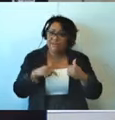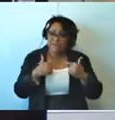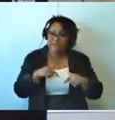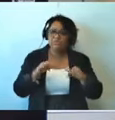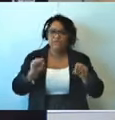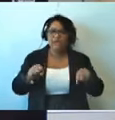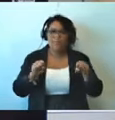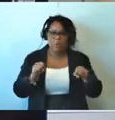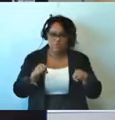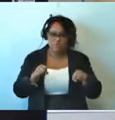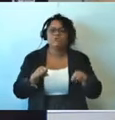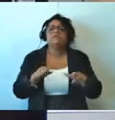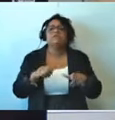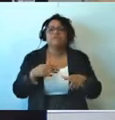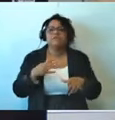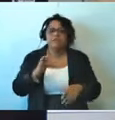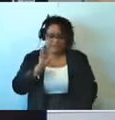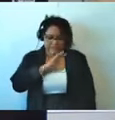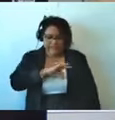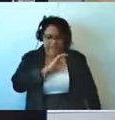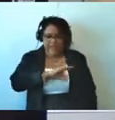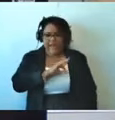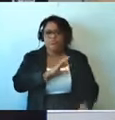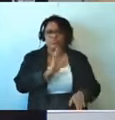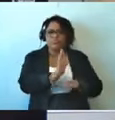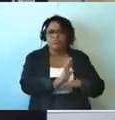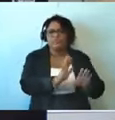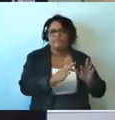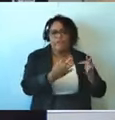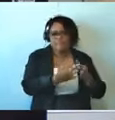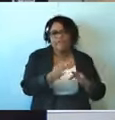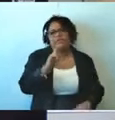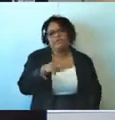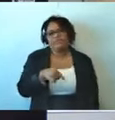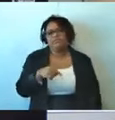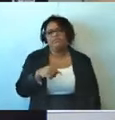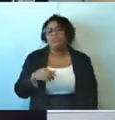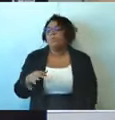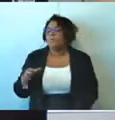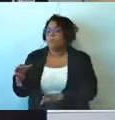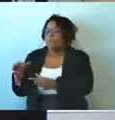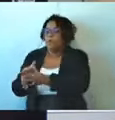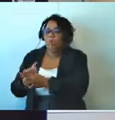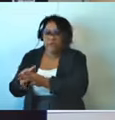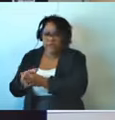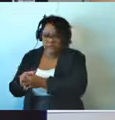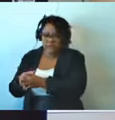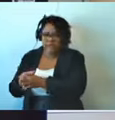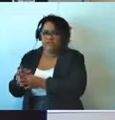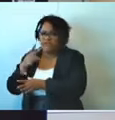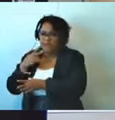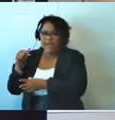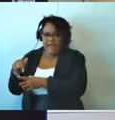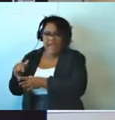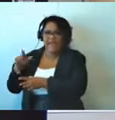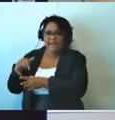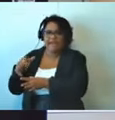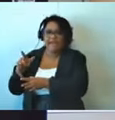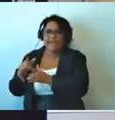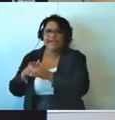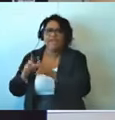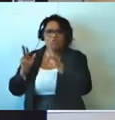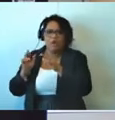responsável. Então, a gente não pode pegar uma minoria e querer generalizar a situação. Então, dito